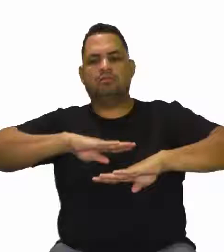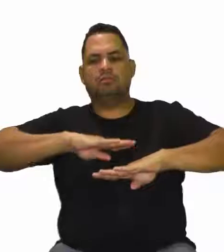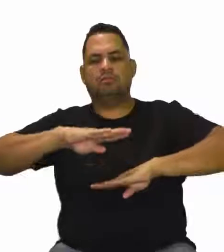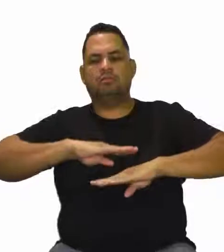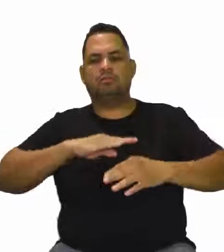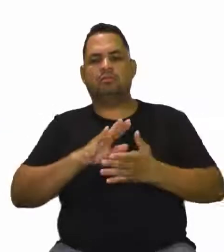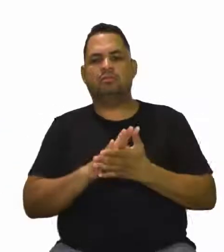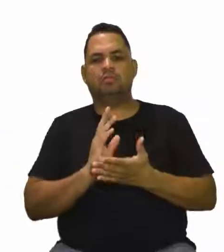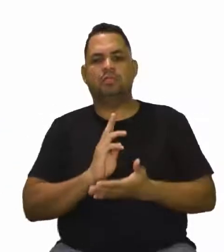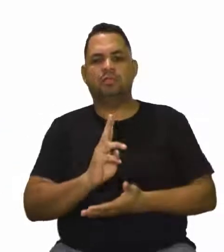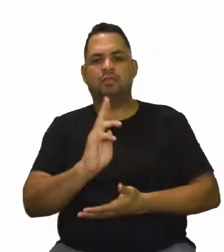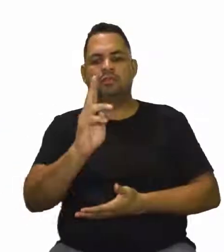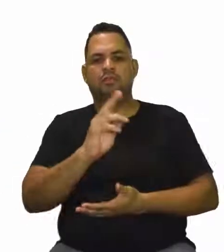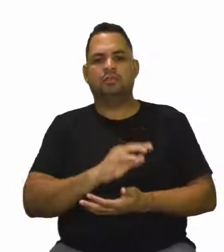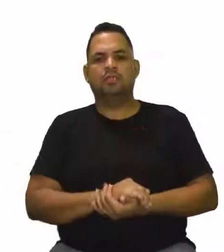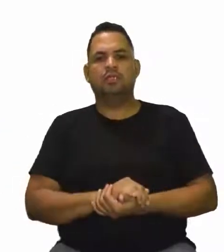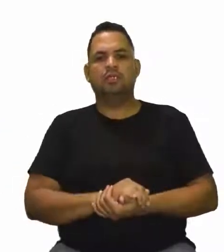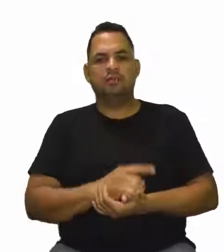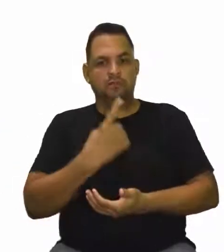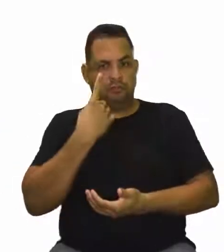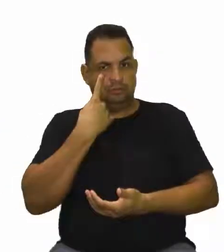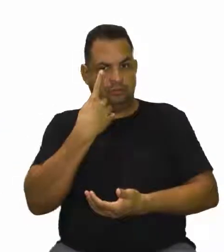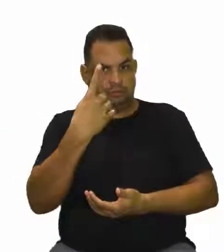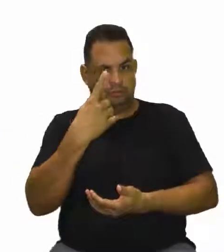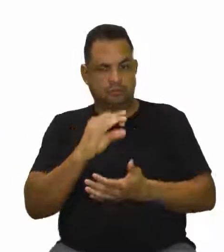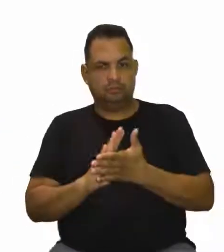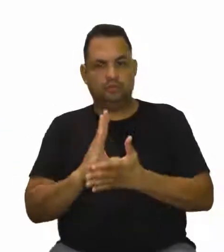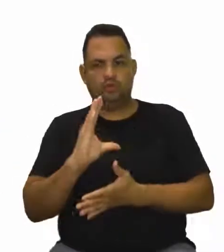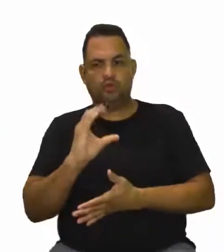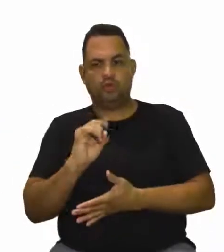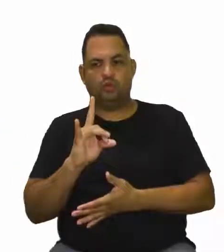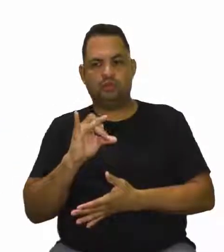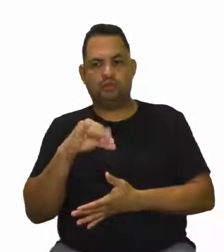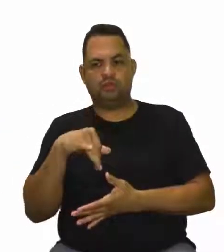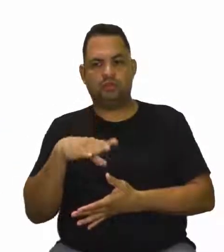para a gente dar seguimento, olha bem essa palavra aqui,